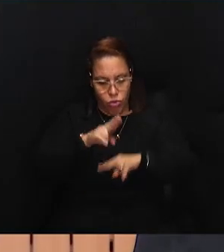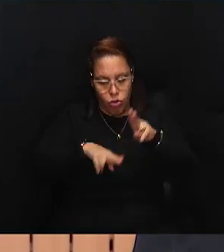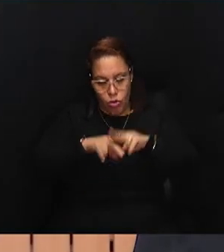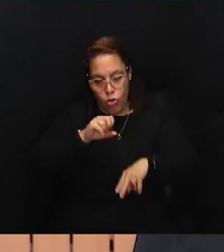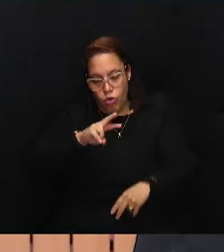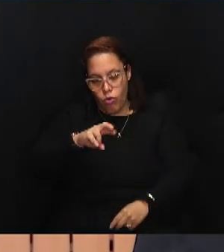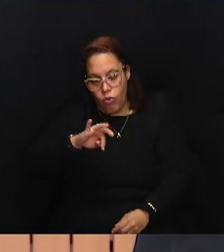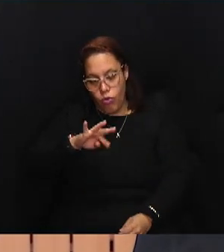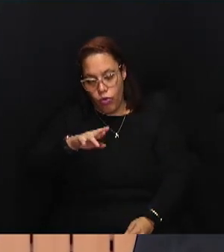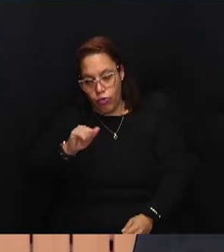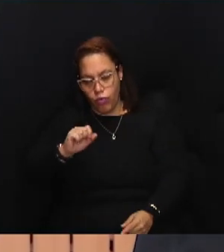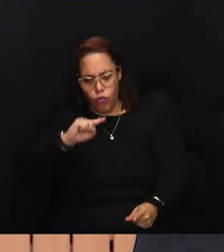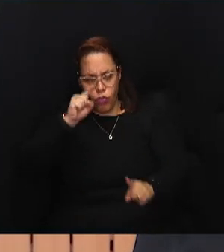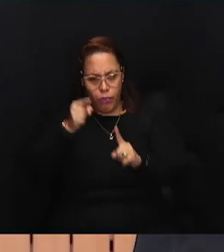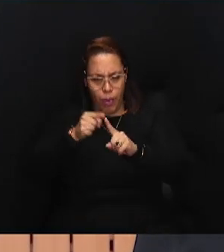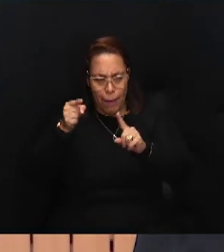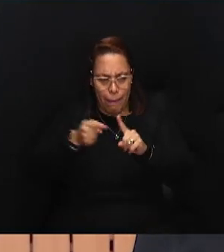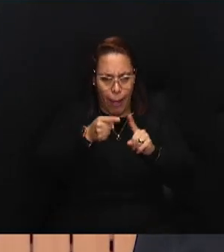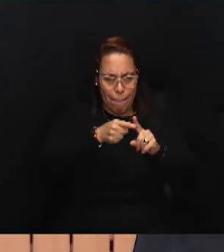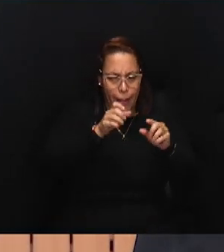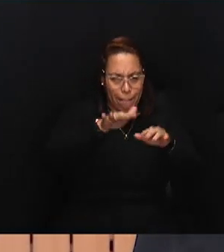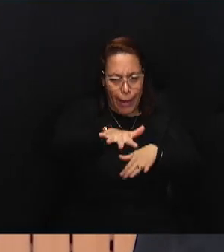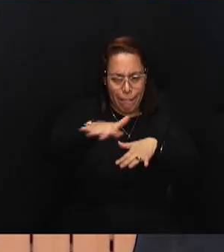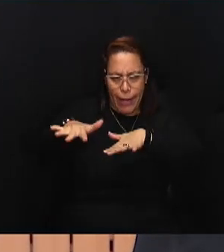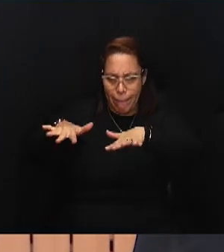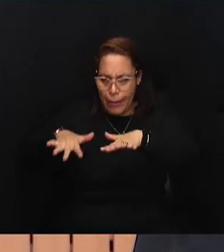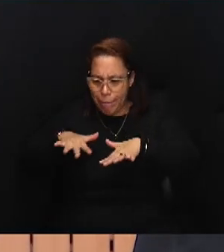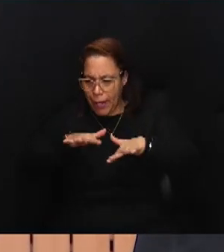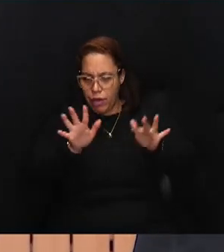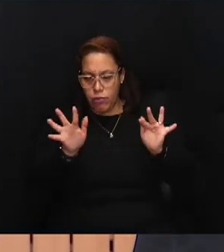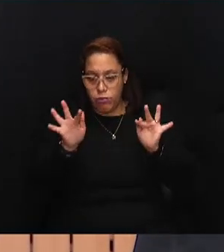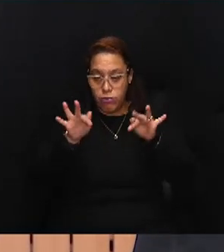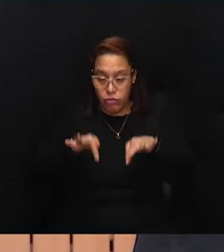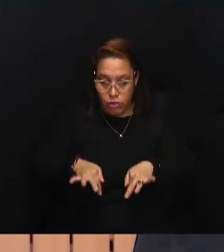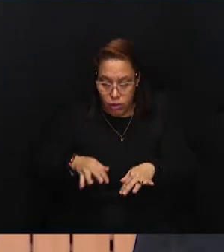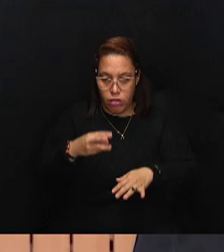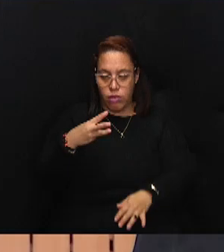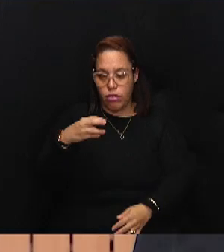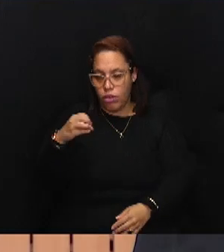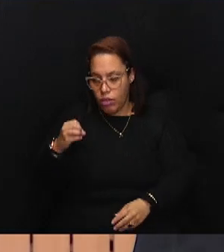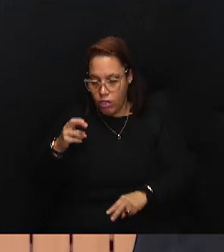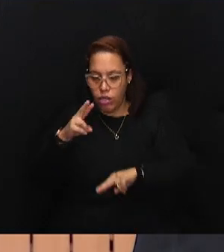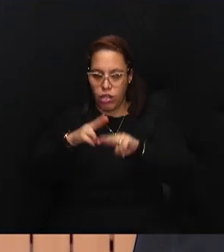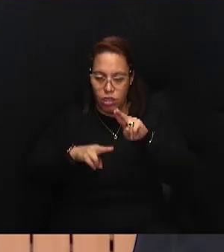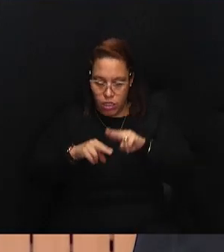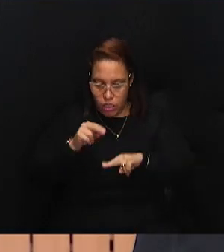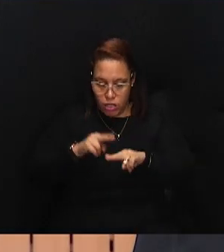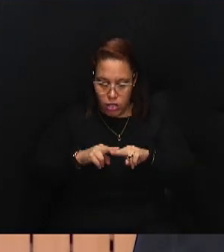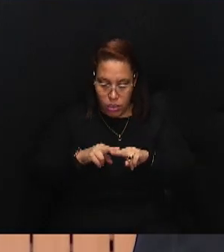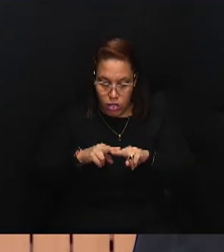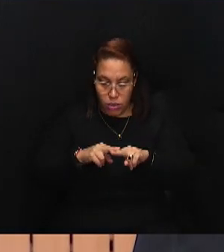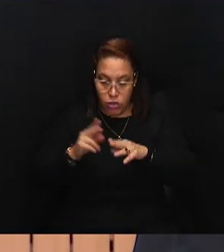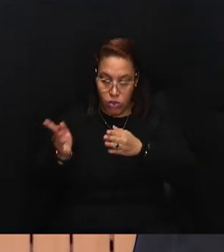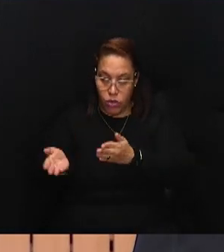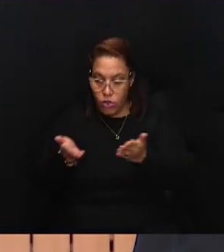atingiu todas as regiões da cidade, ela finaliza aqui agora, dia 30 de junho, até deixo aqui o convite aos vereadores, nós vamos